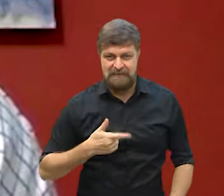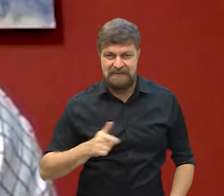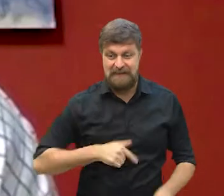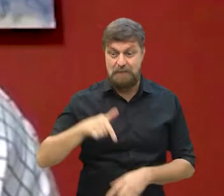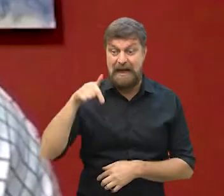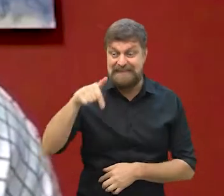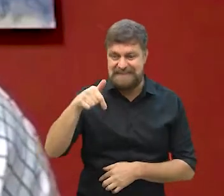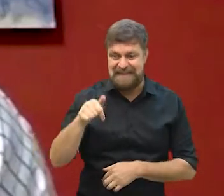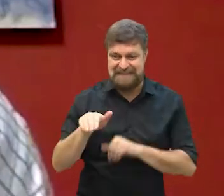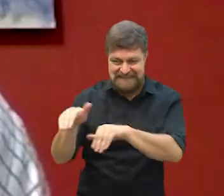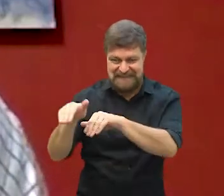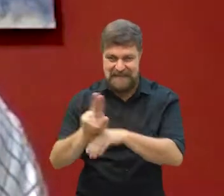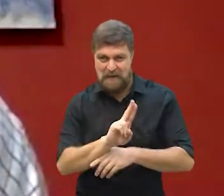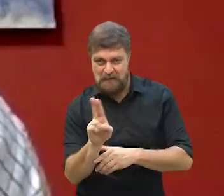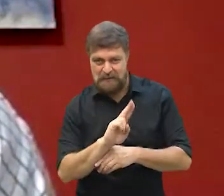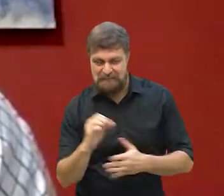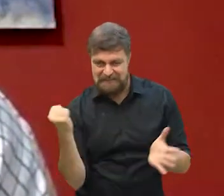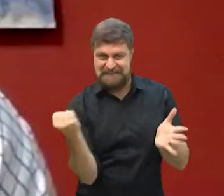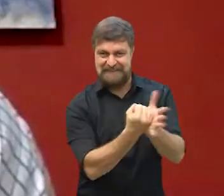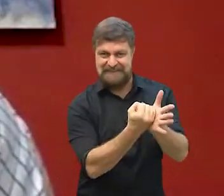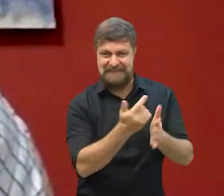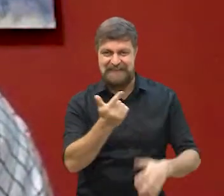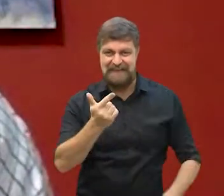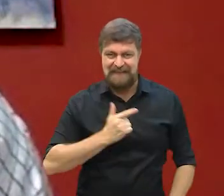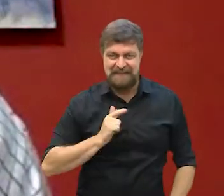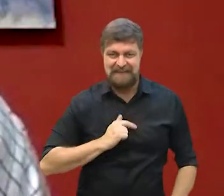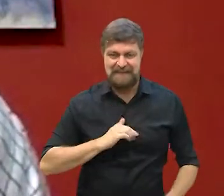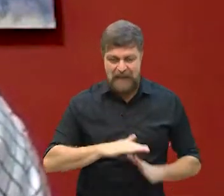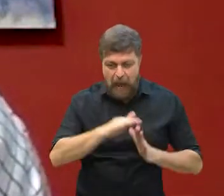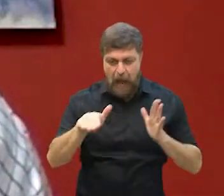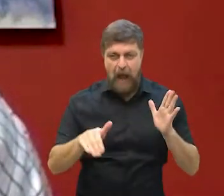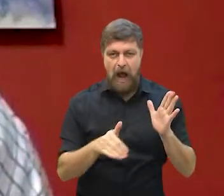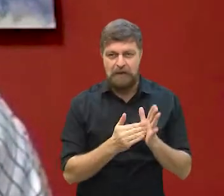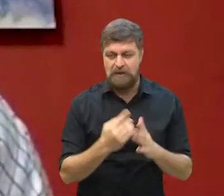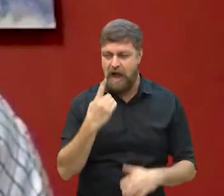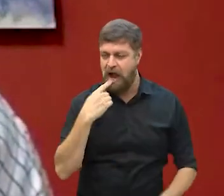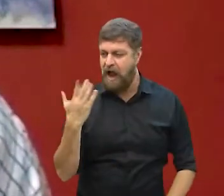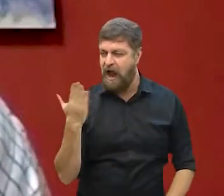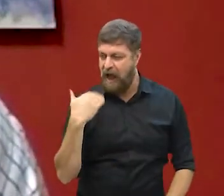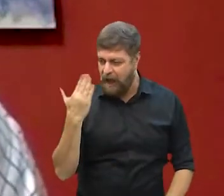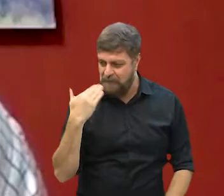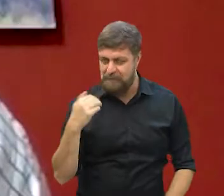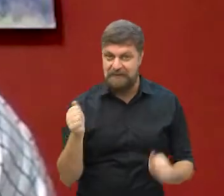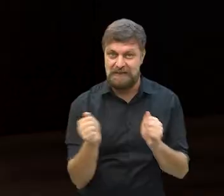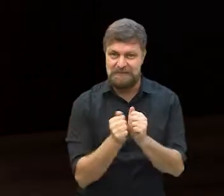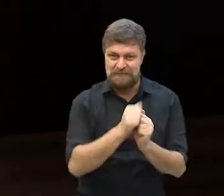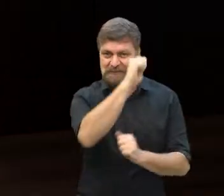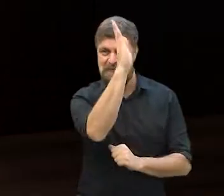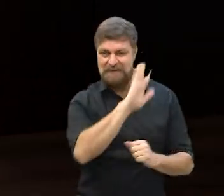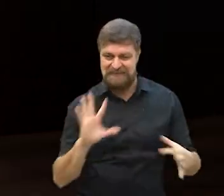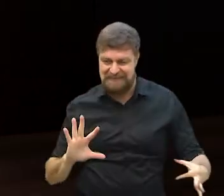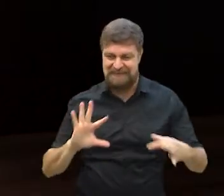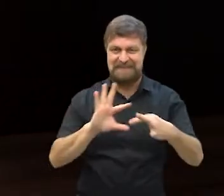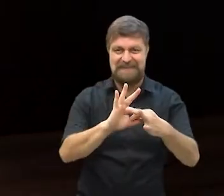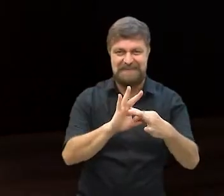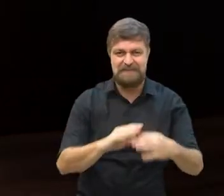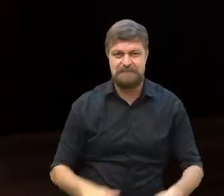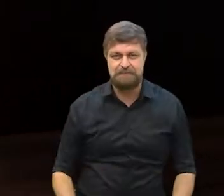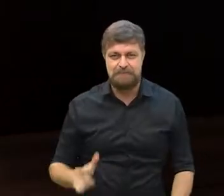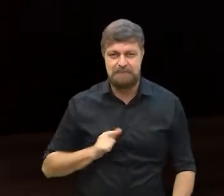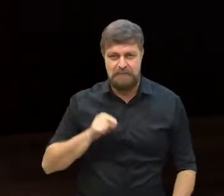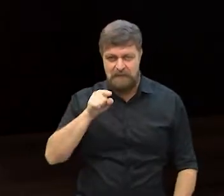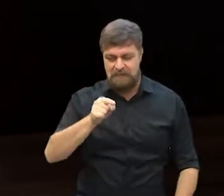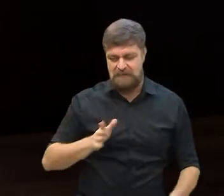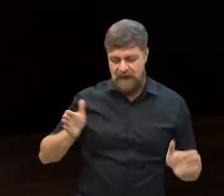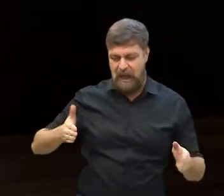nascido em 7 de setembro. Então, tudo que a gente faz aqui tem que ter pimenta e fruta brasileira. A gente não abre mão disso. Certo. Agora, quando você fala